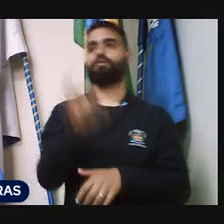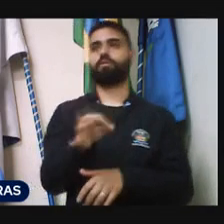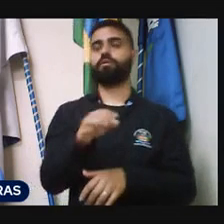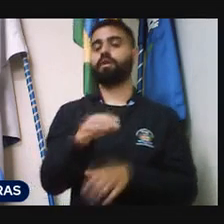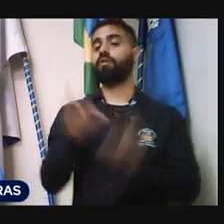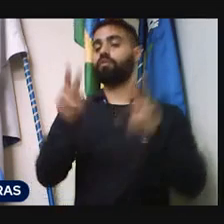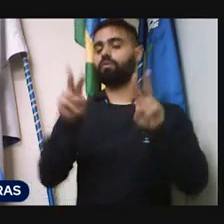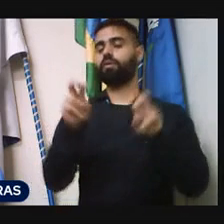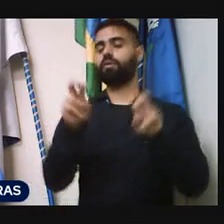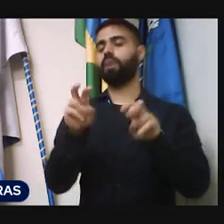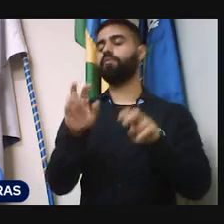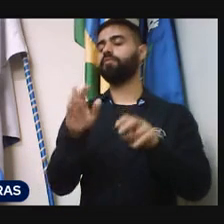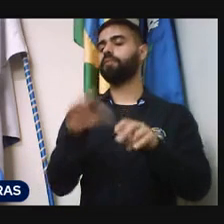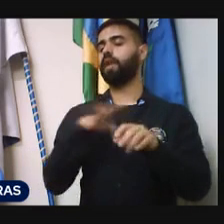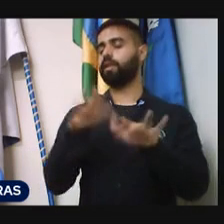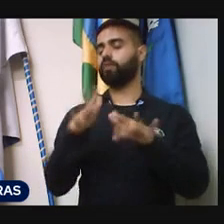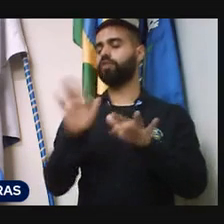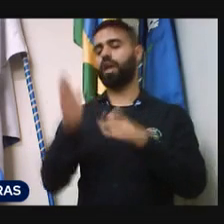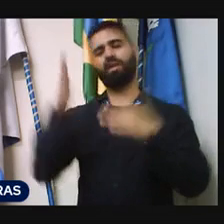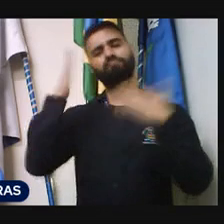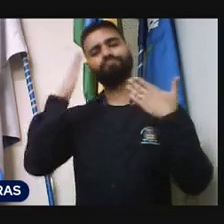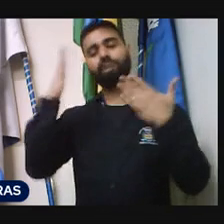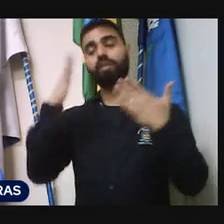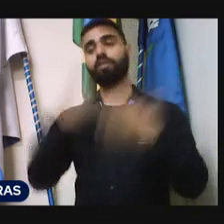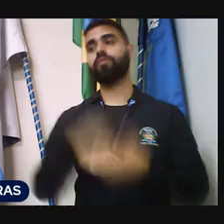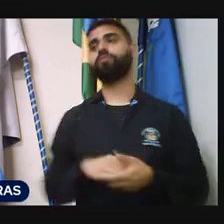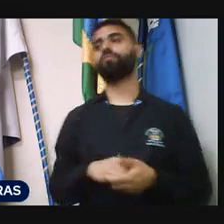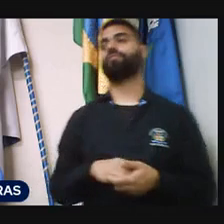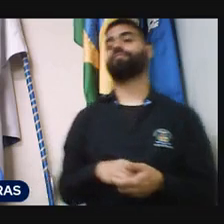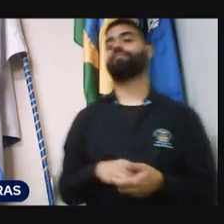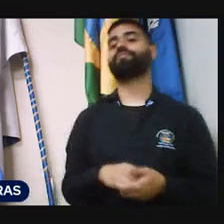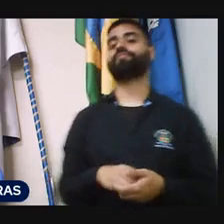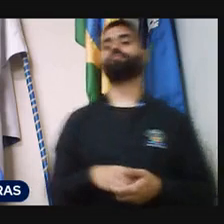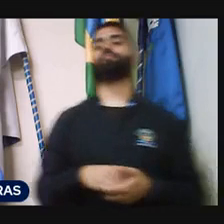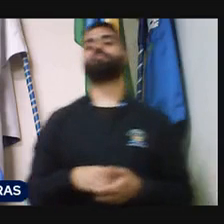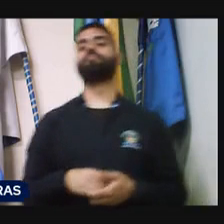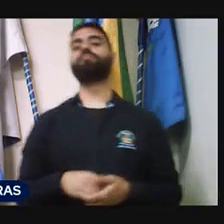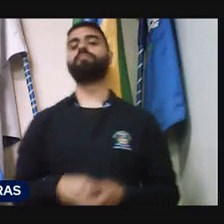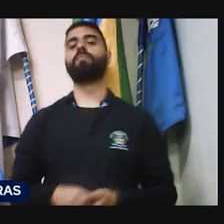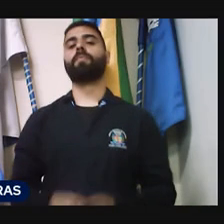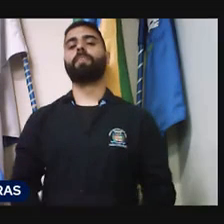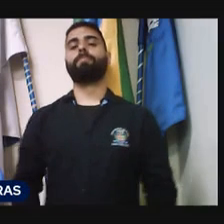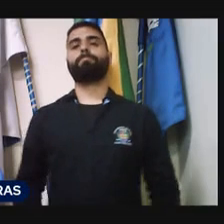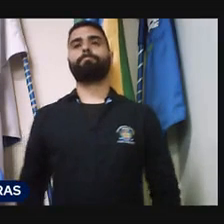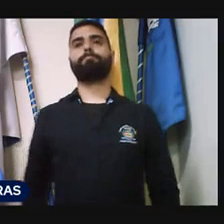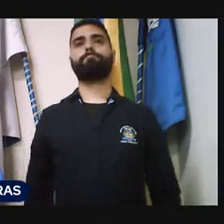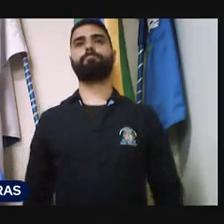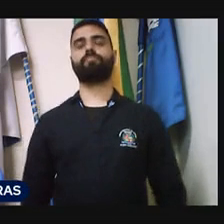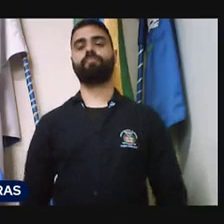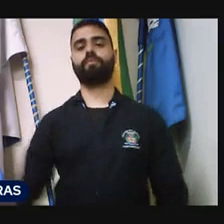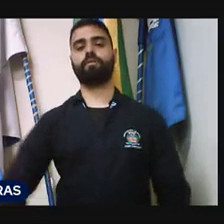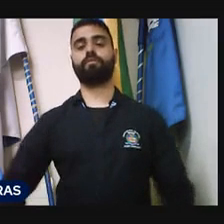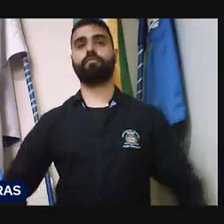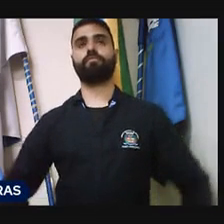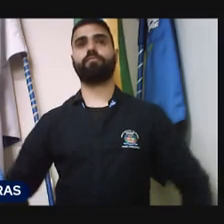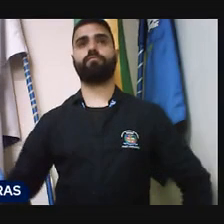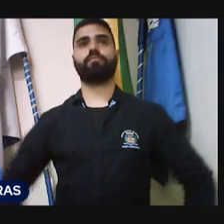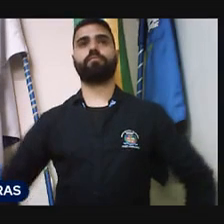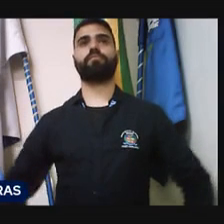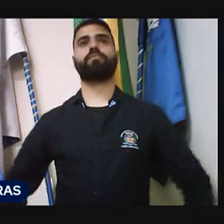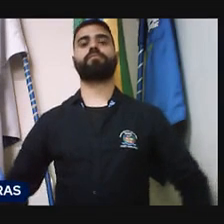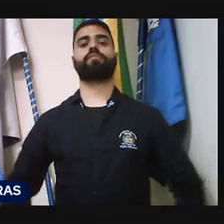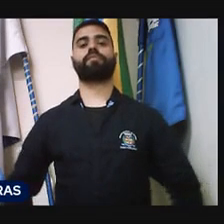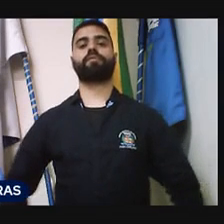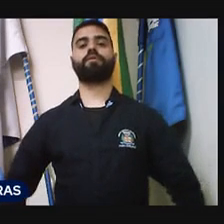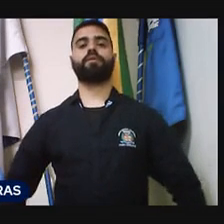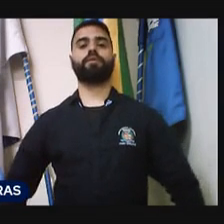agradeço em nome de todos os moradores renovando aqui sinceros protege estima e consideração sala das sessões Doze de